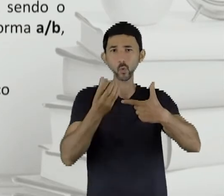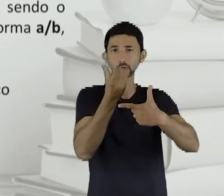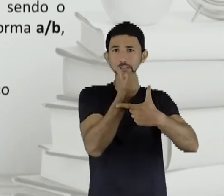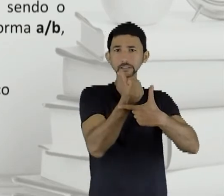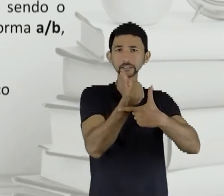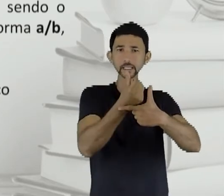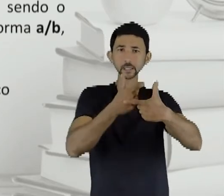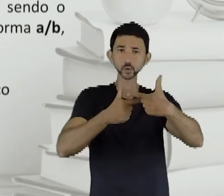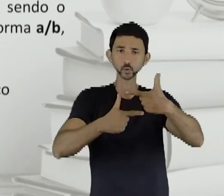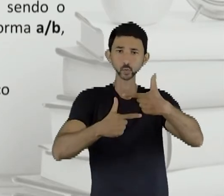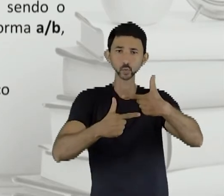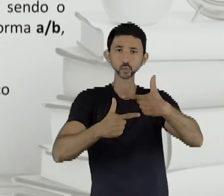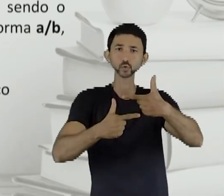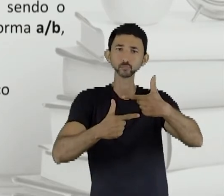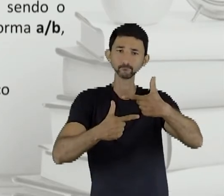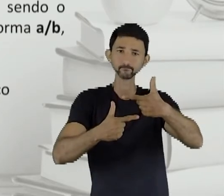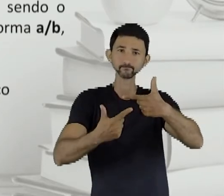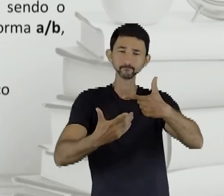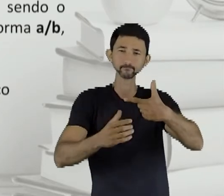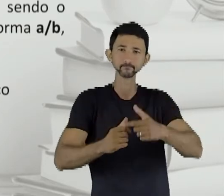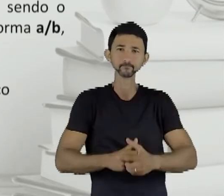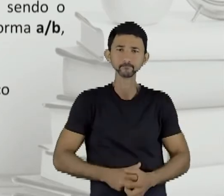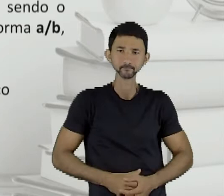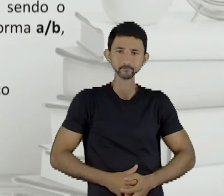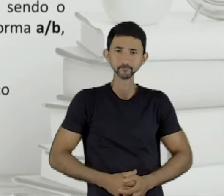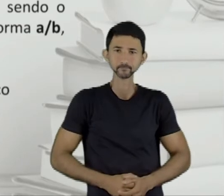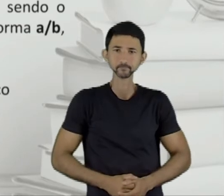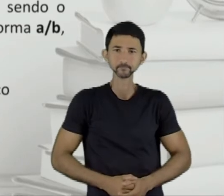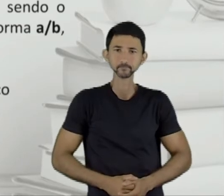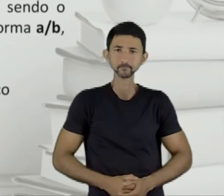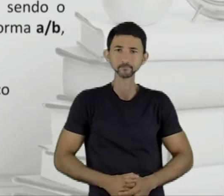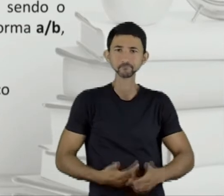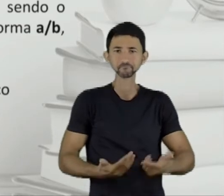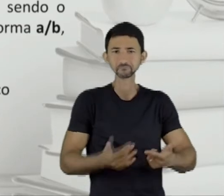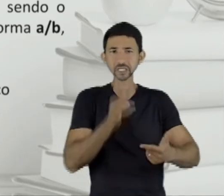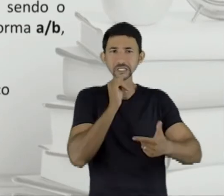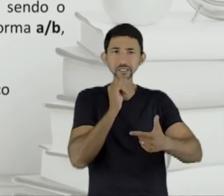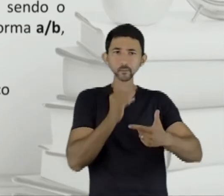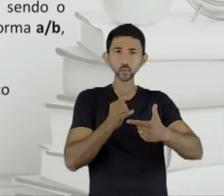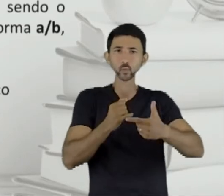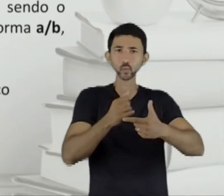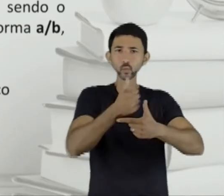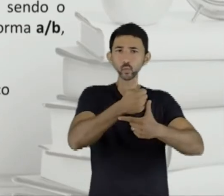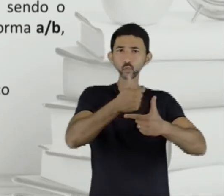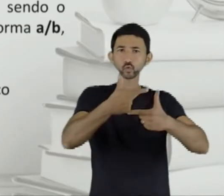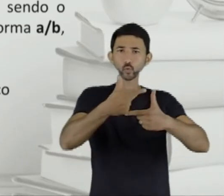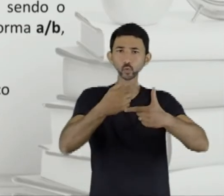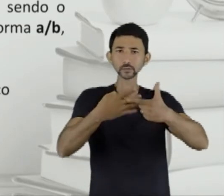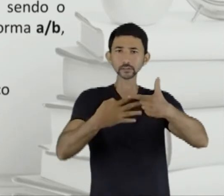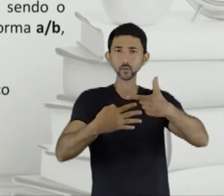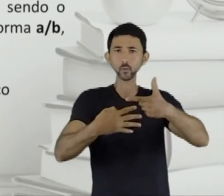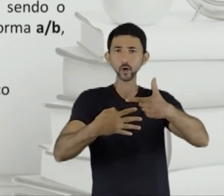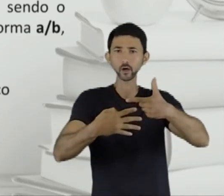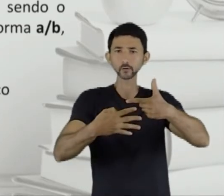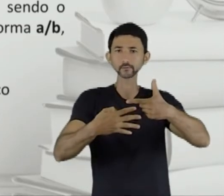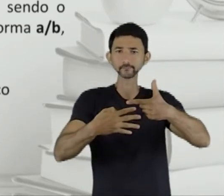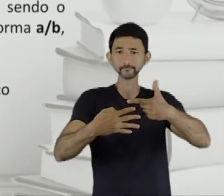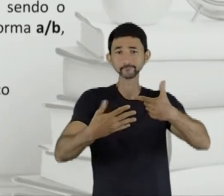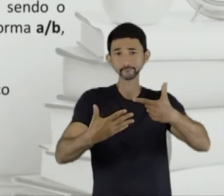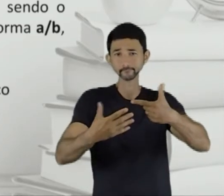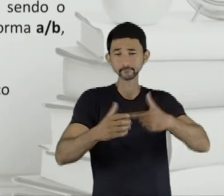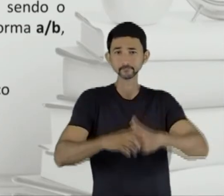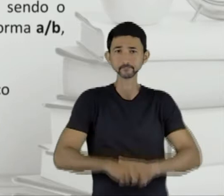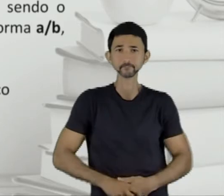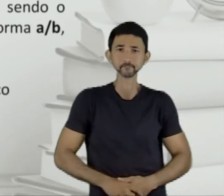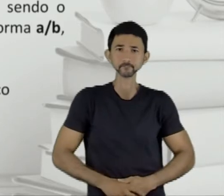cima, 2 embaixo, porque vai ficar 6 dividido por 2 dá 3. Você pode colocar 12 em cima, 4 embaixo. 12 dividido por 4